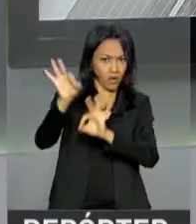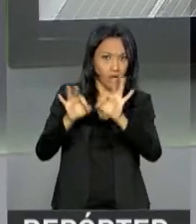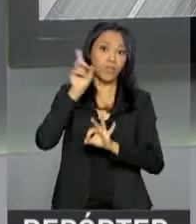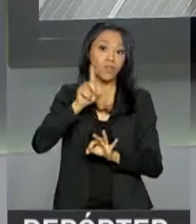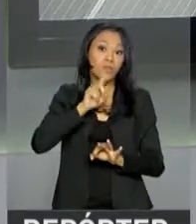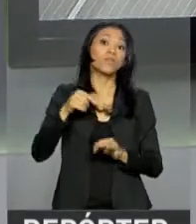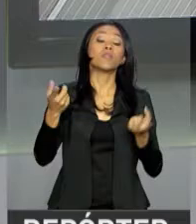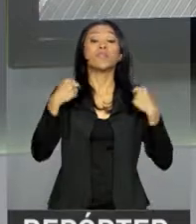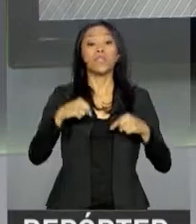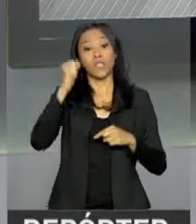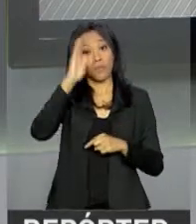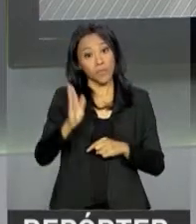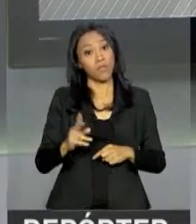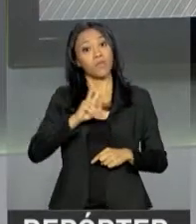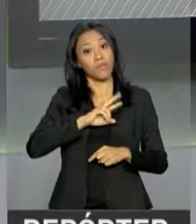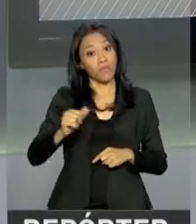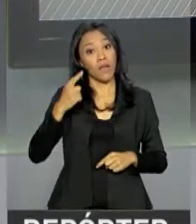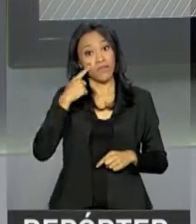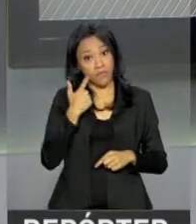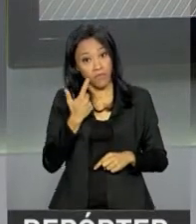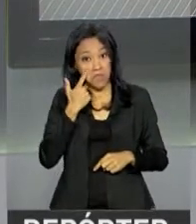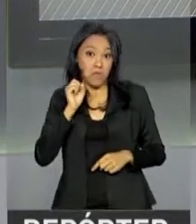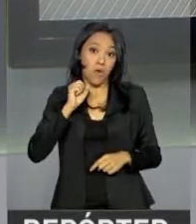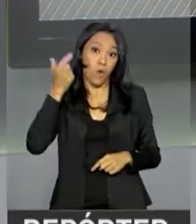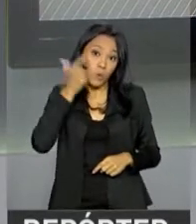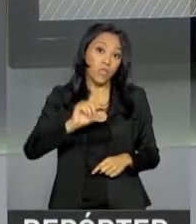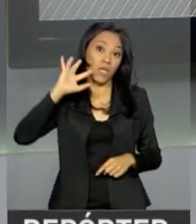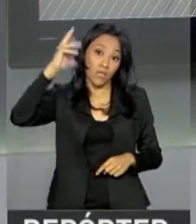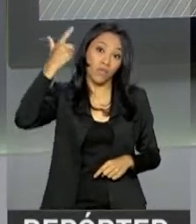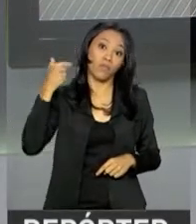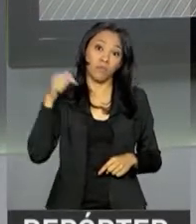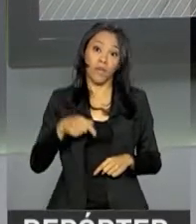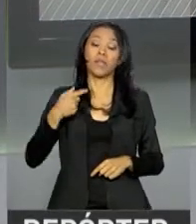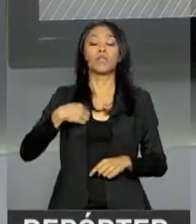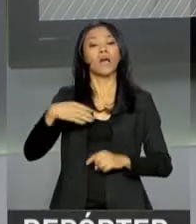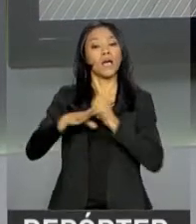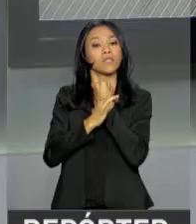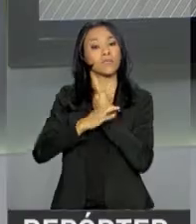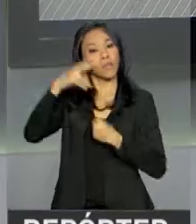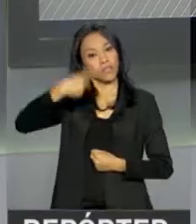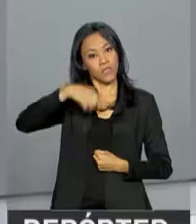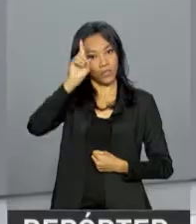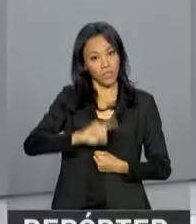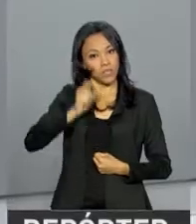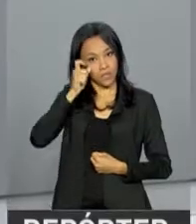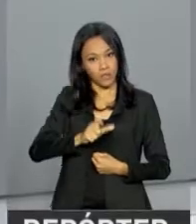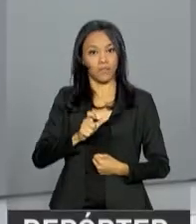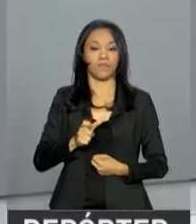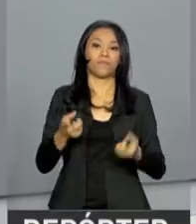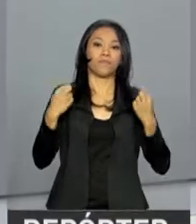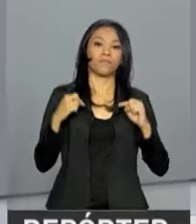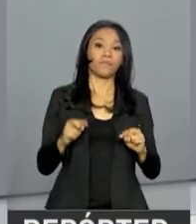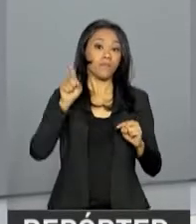reforçou ainda que recorrerá a todas as ações necessárias para preservar seus direitos e interesses e